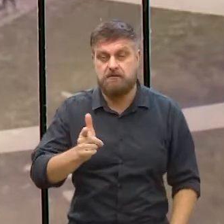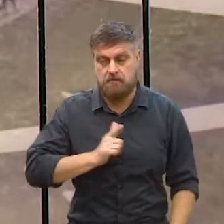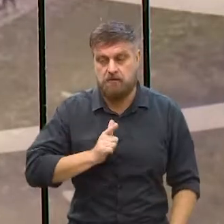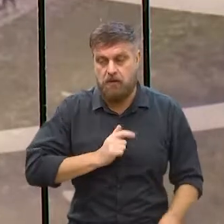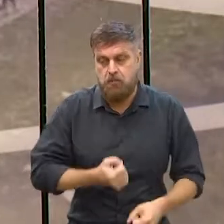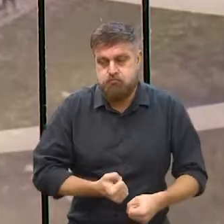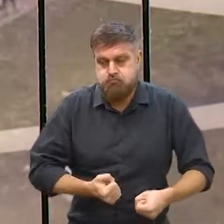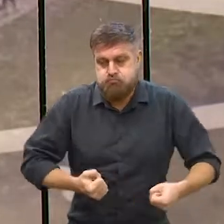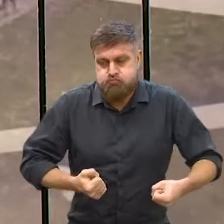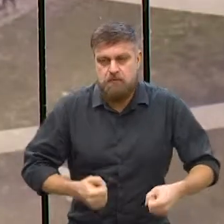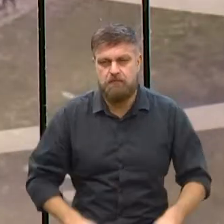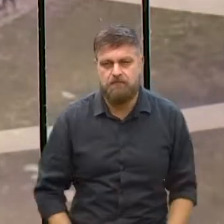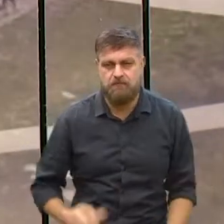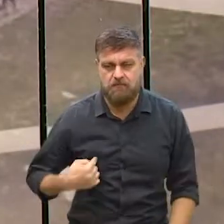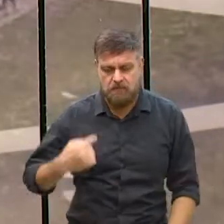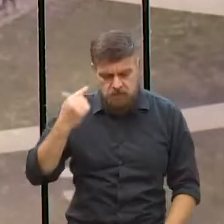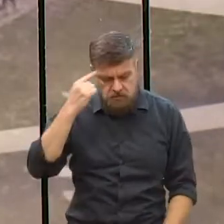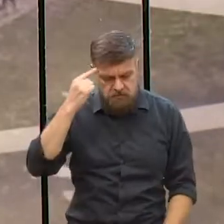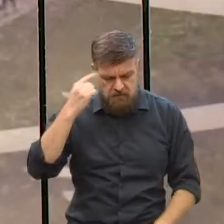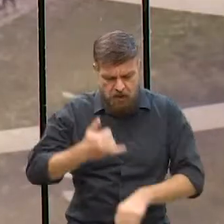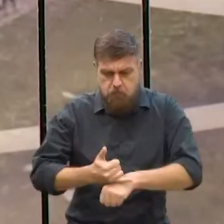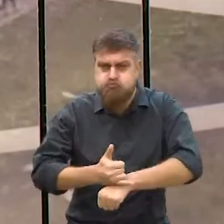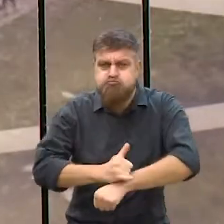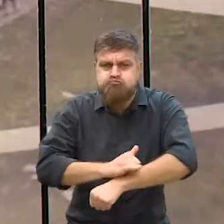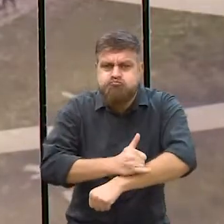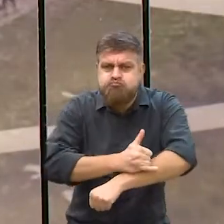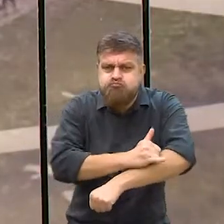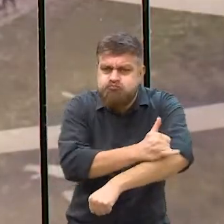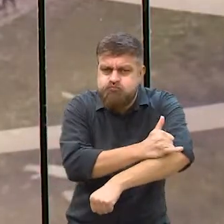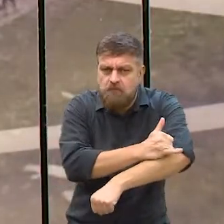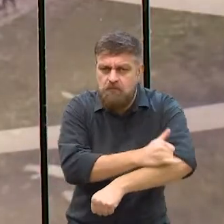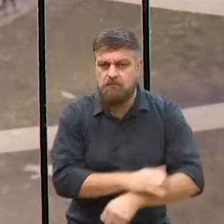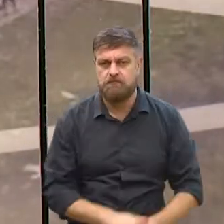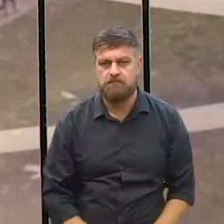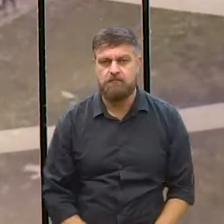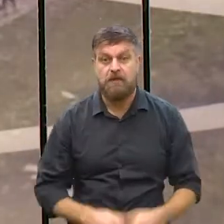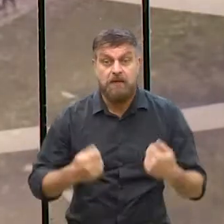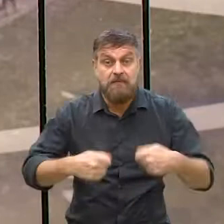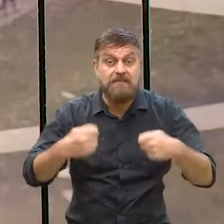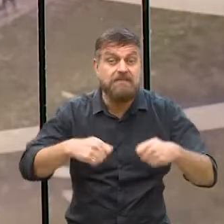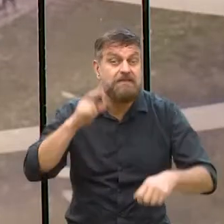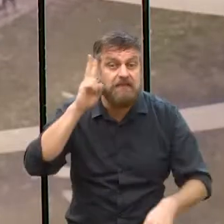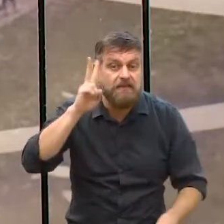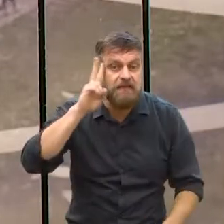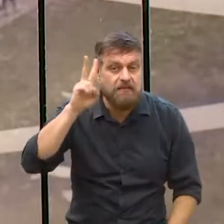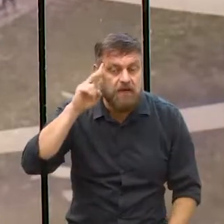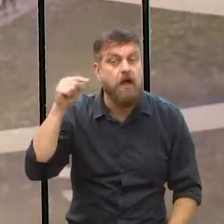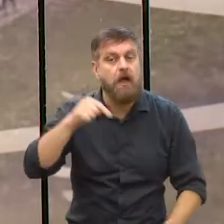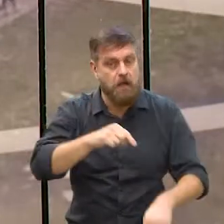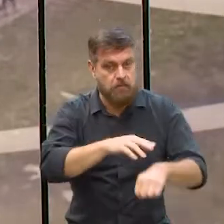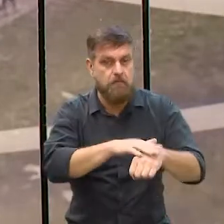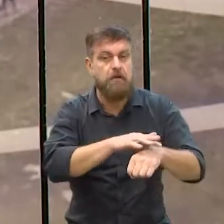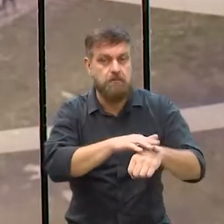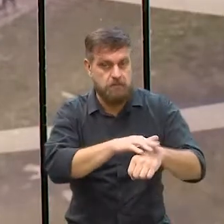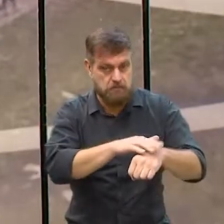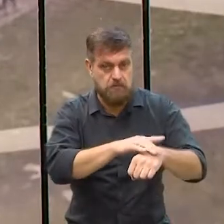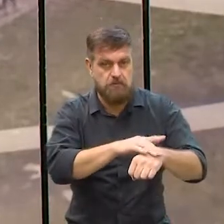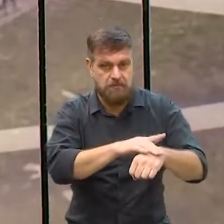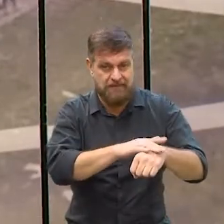mundial está obesa. E quando a gente fala em obesidade, é claro que a gente tem que lembrar que é uma doença